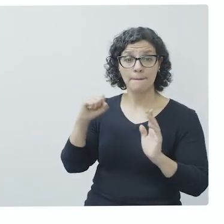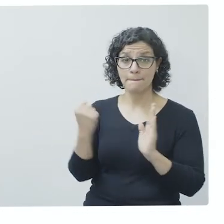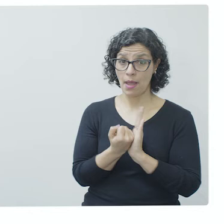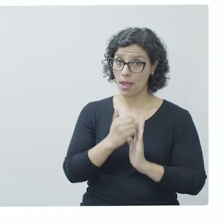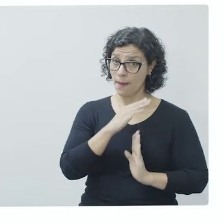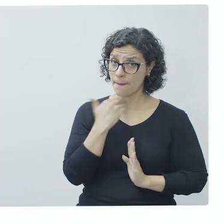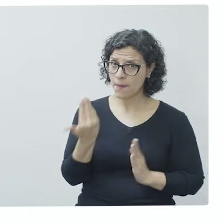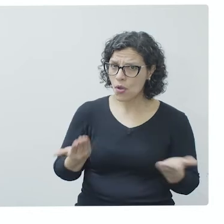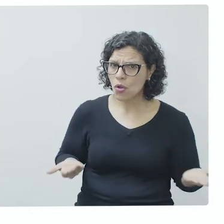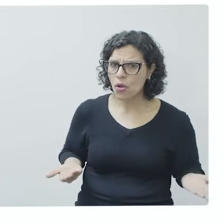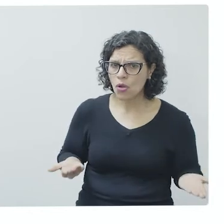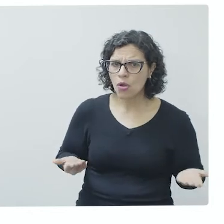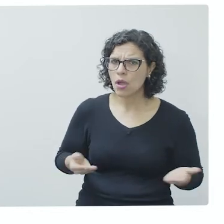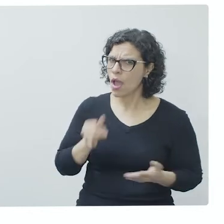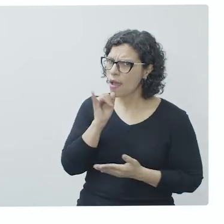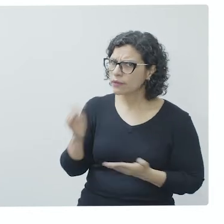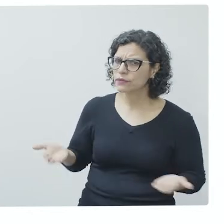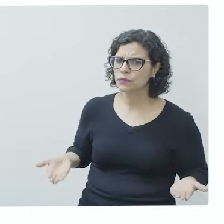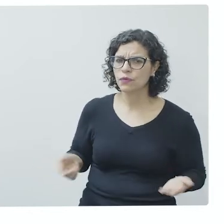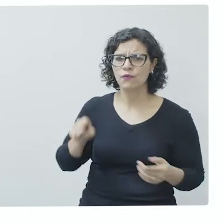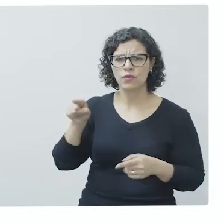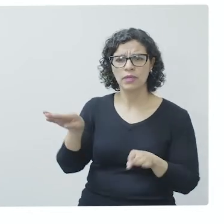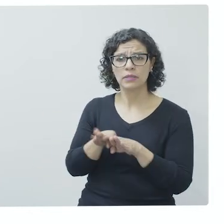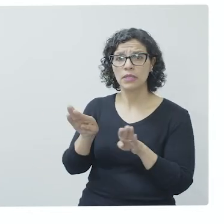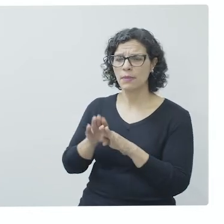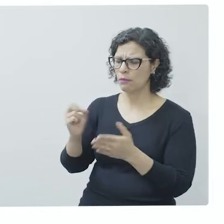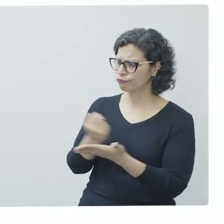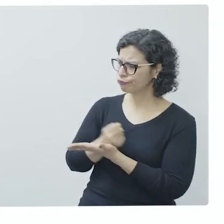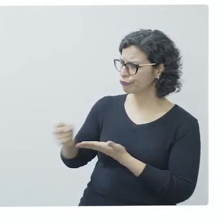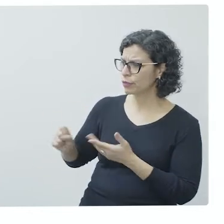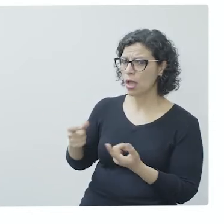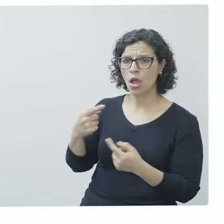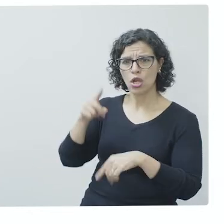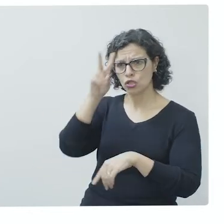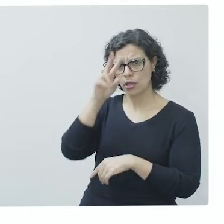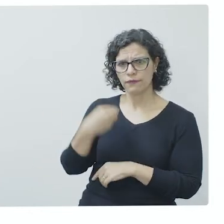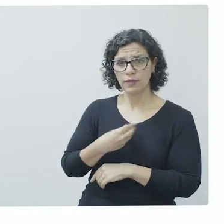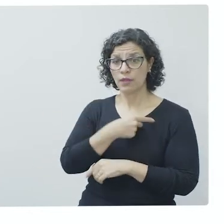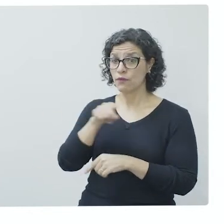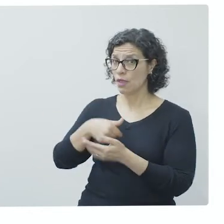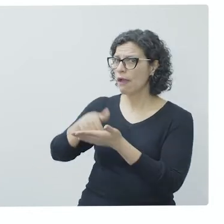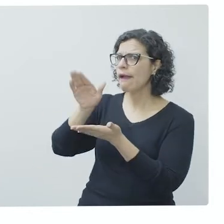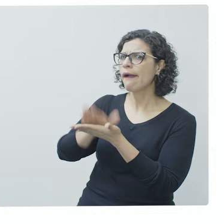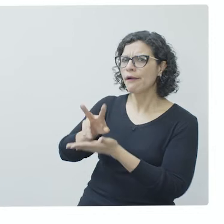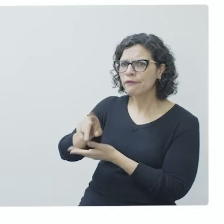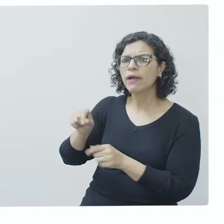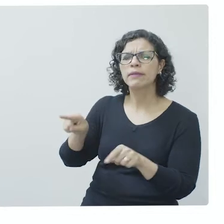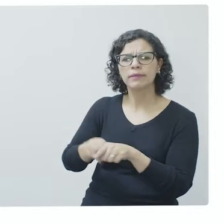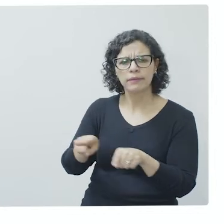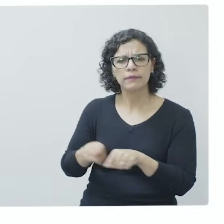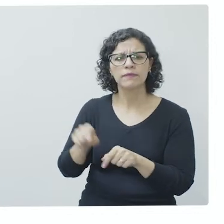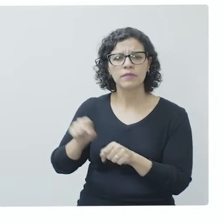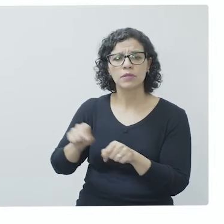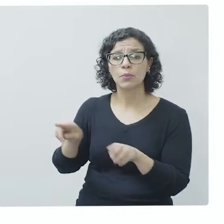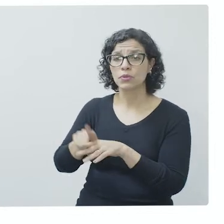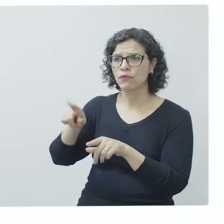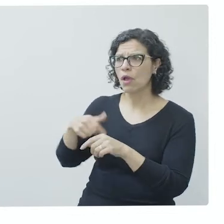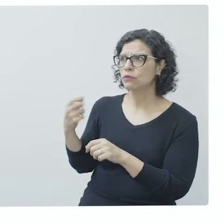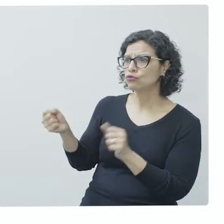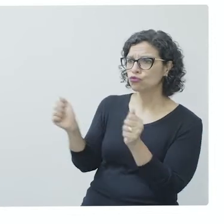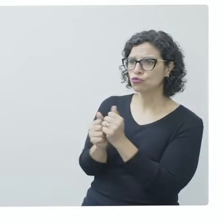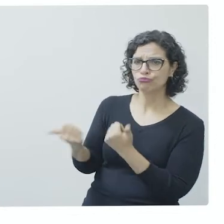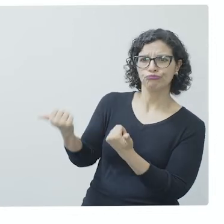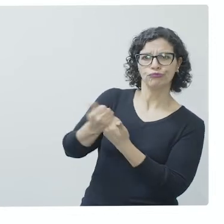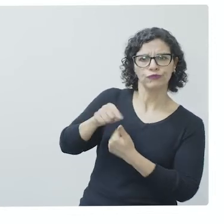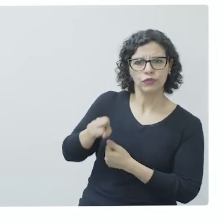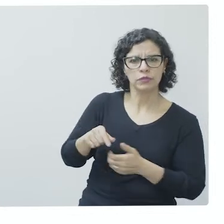estava marcada para morrer, disse a morte. Você contrariou o destino, agora vai pagar caro pelo que fez. Vou levar você no